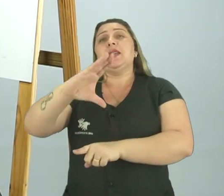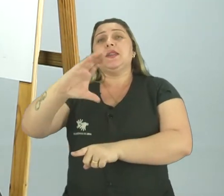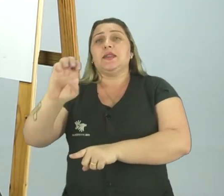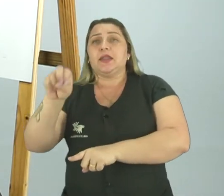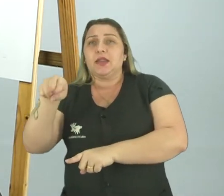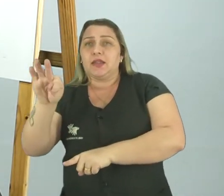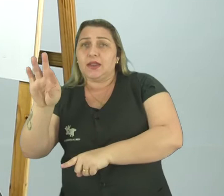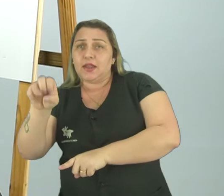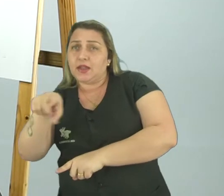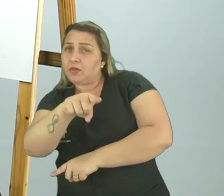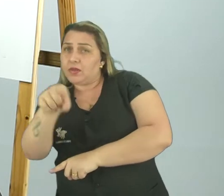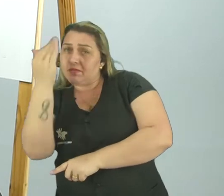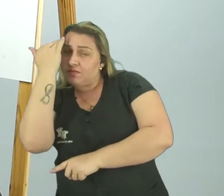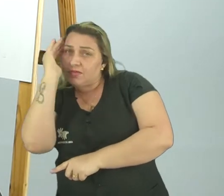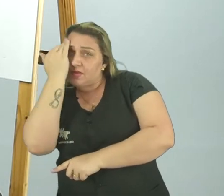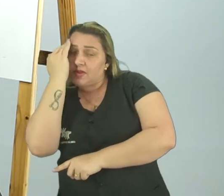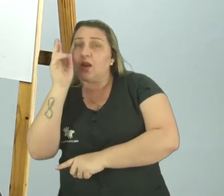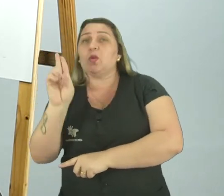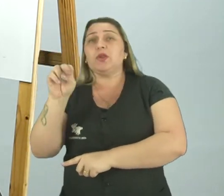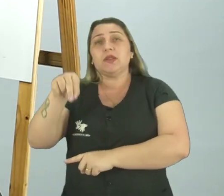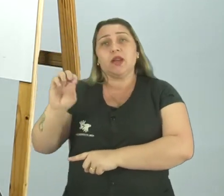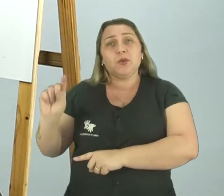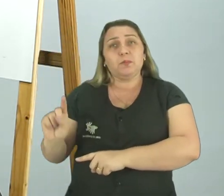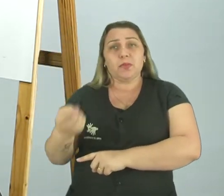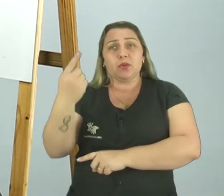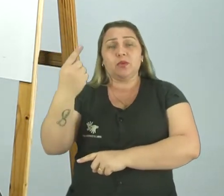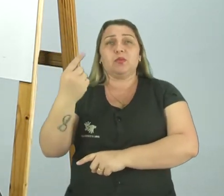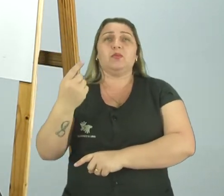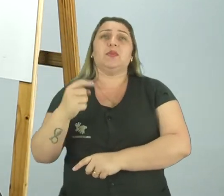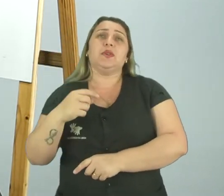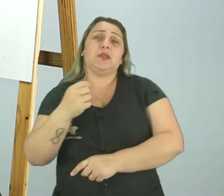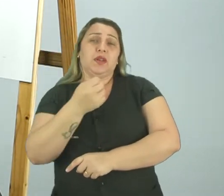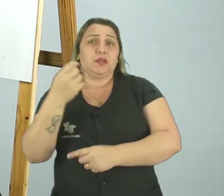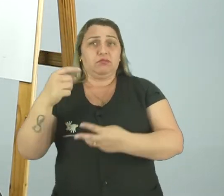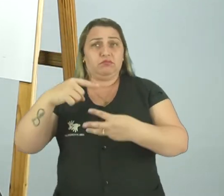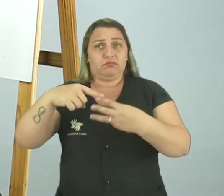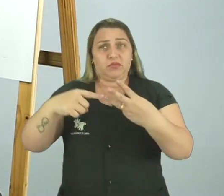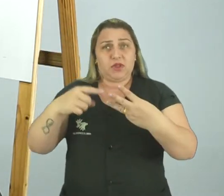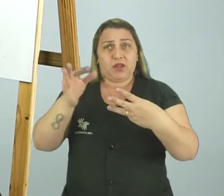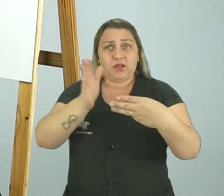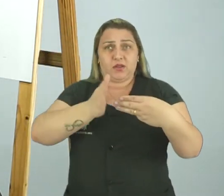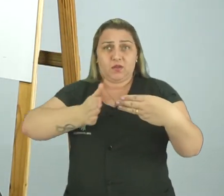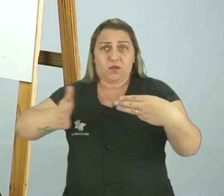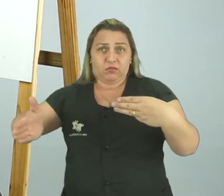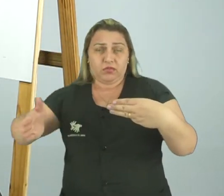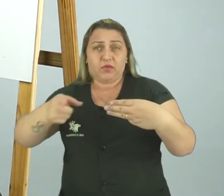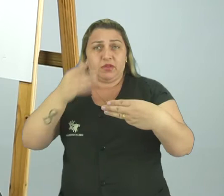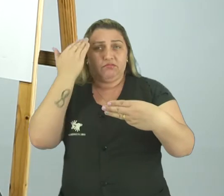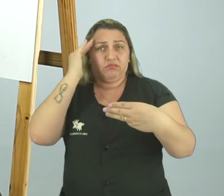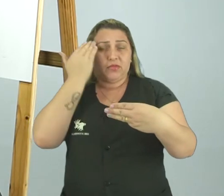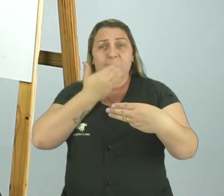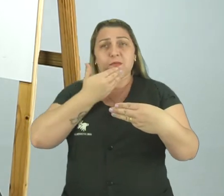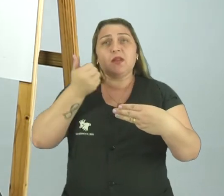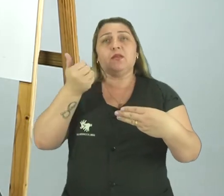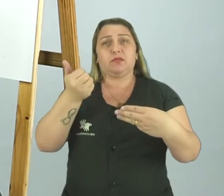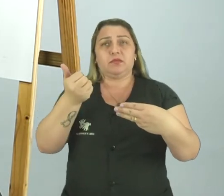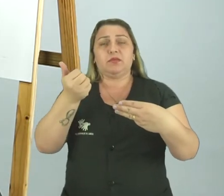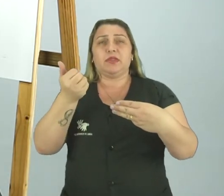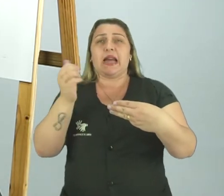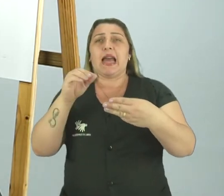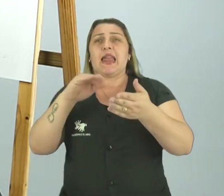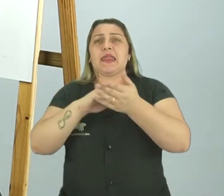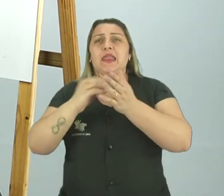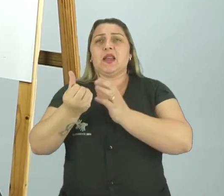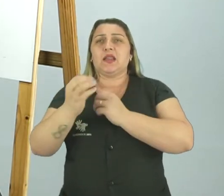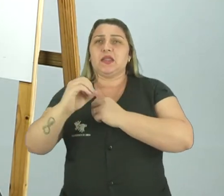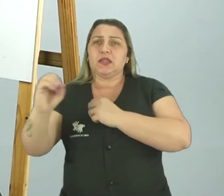mesmo exemplo, né, da unidade de milhar, porque aqui só tem 3 ordens, né? Só para que você entenda, nós vamos até os 600 aqui